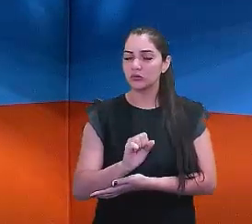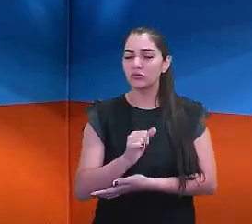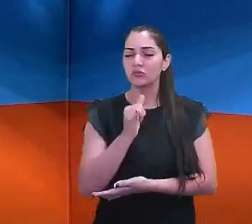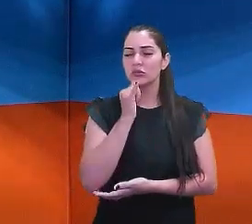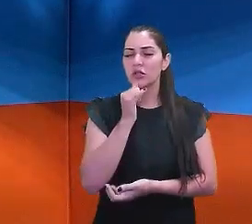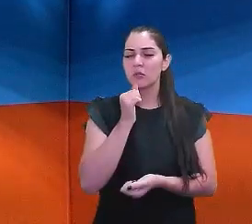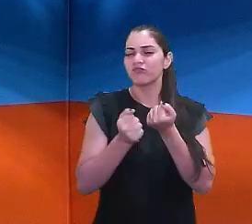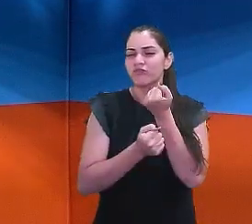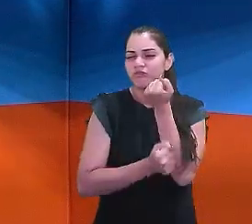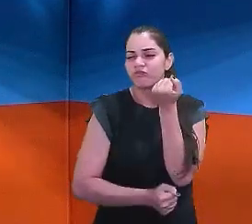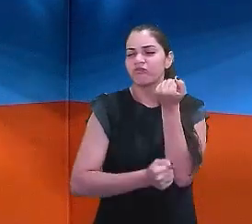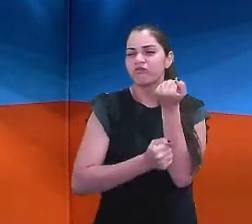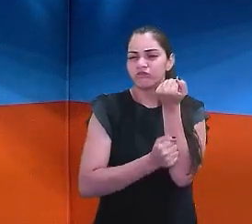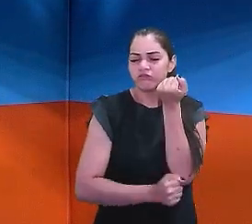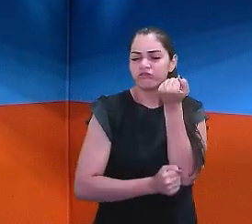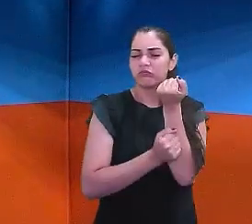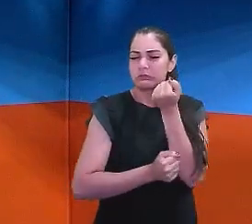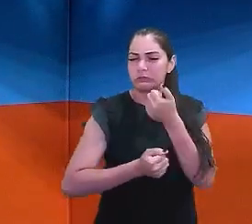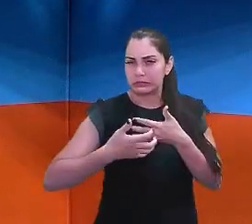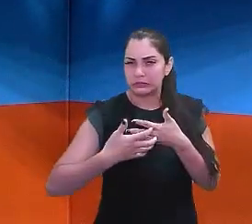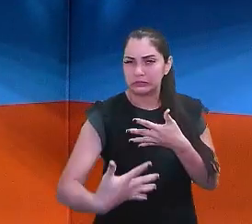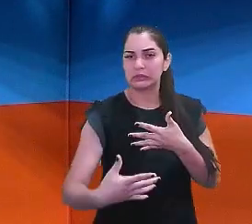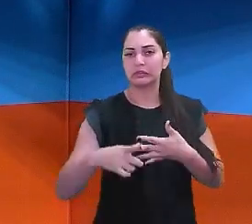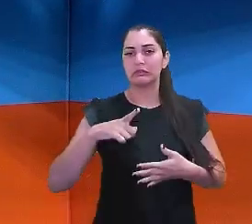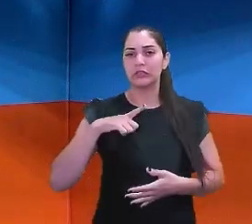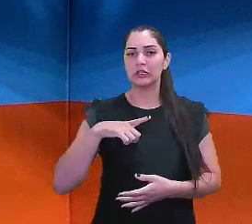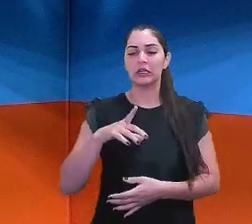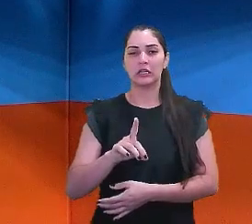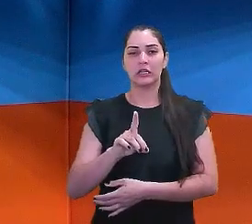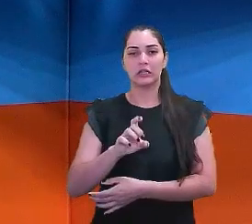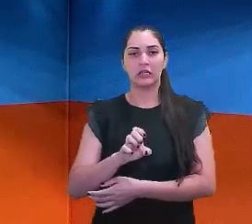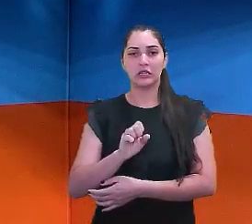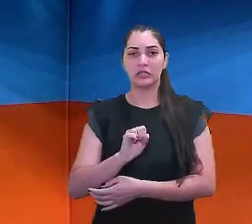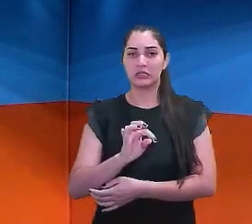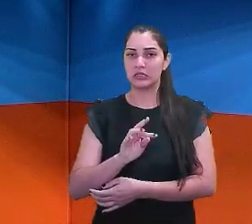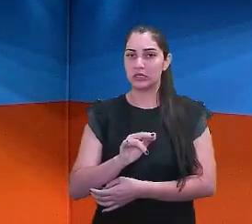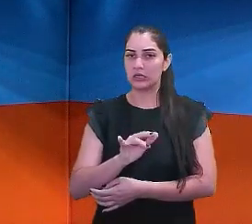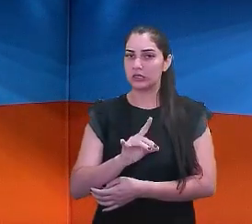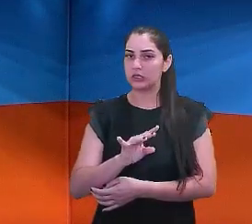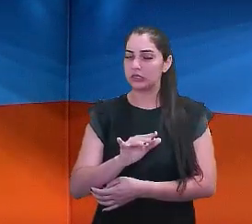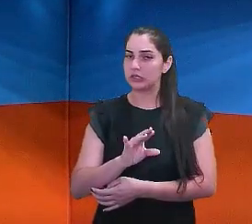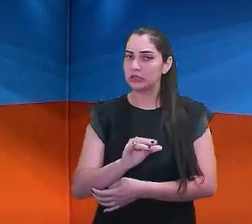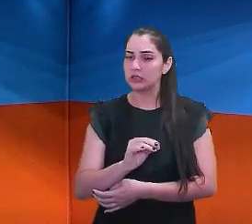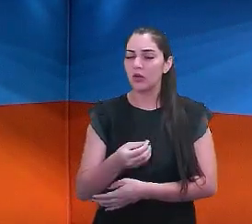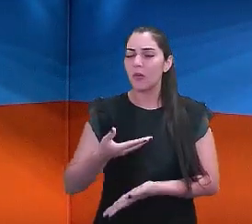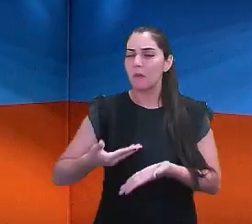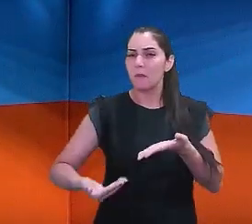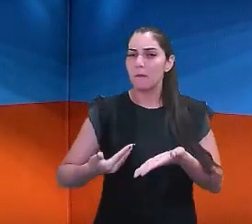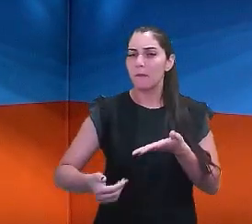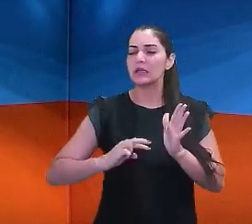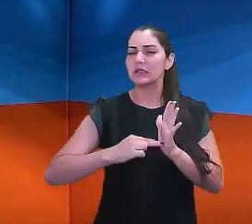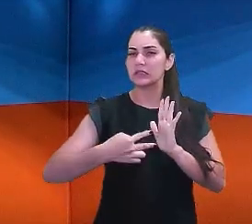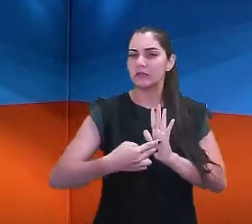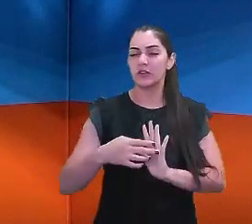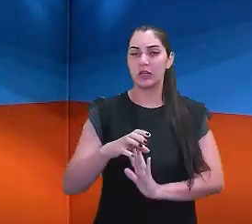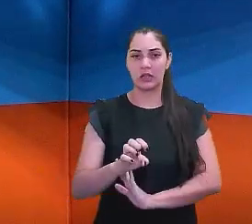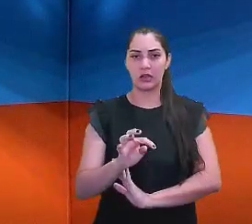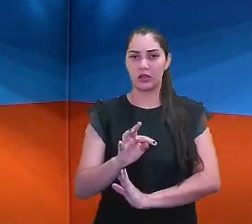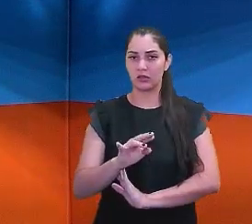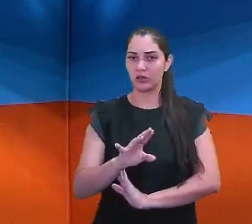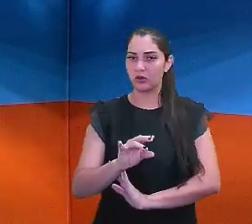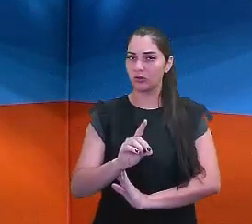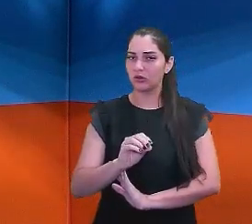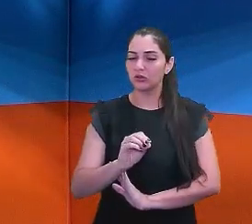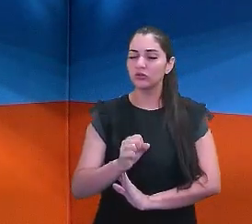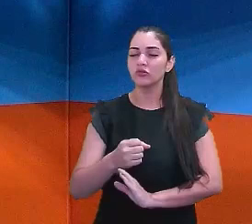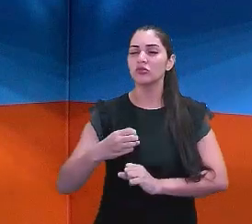diarreia muito constante, vai ter o quê? Desidratação. Dessa desidratação, a perda significativa de eletrólitos, desses sais minerais,